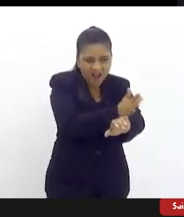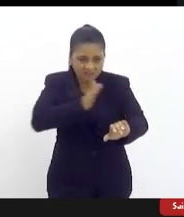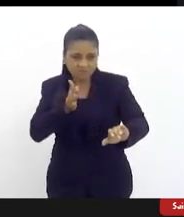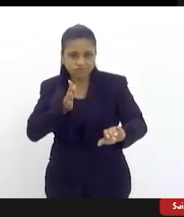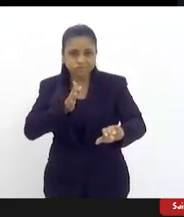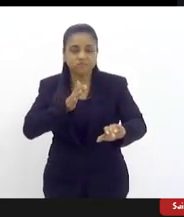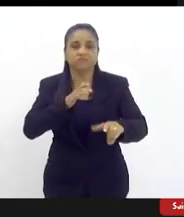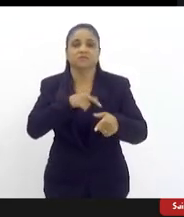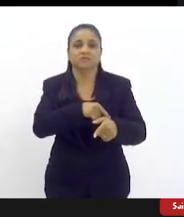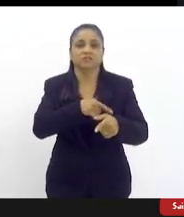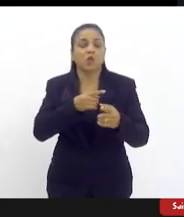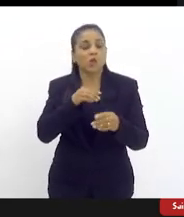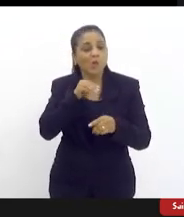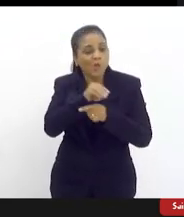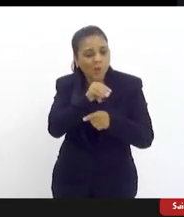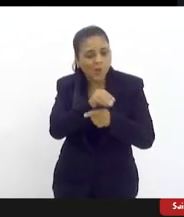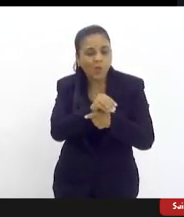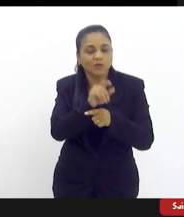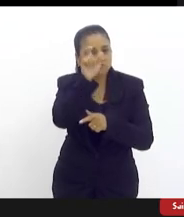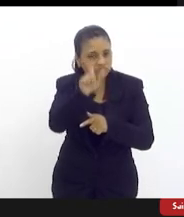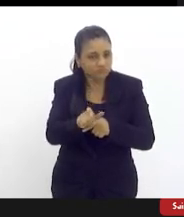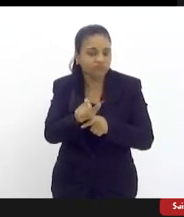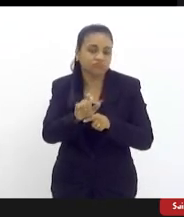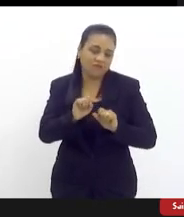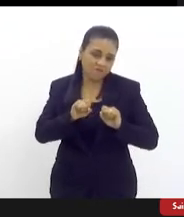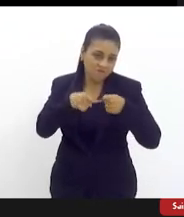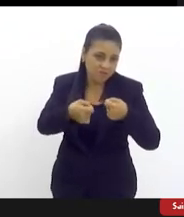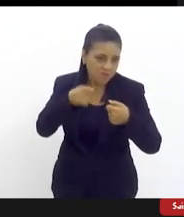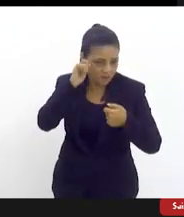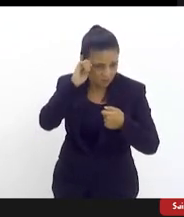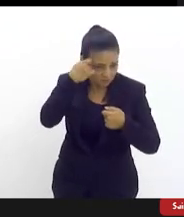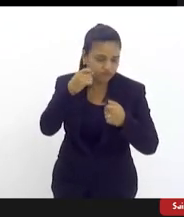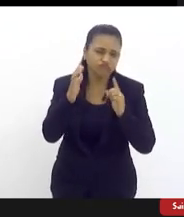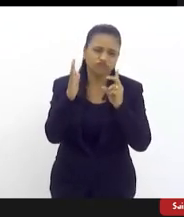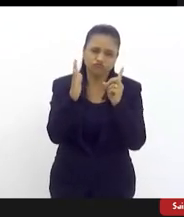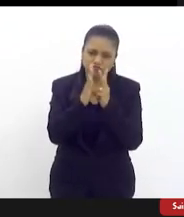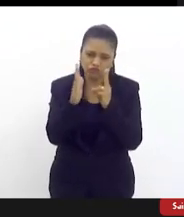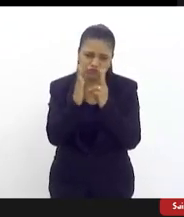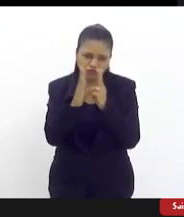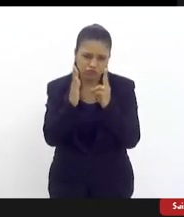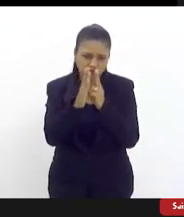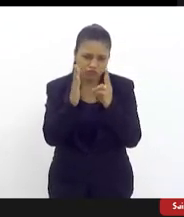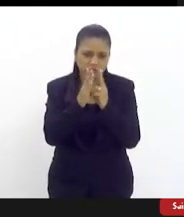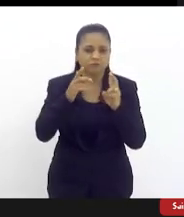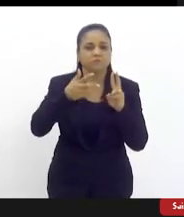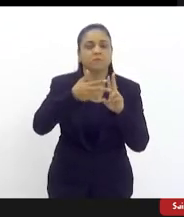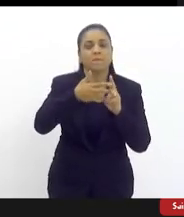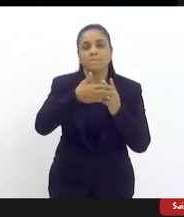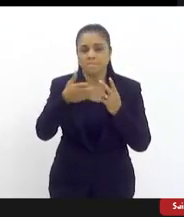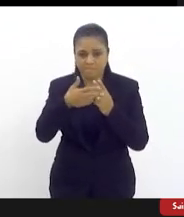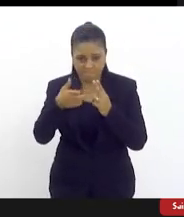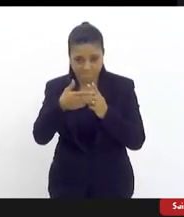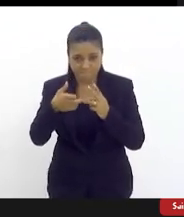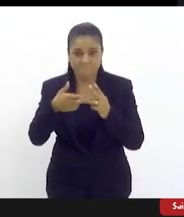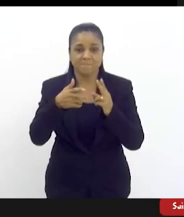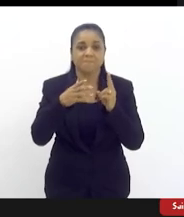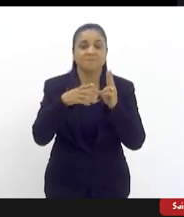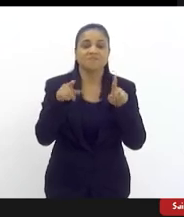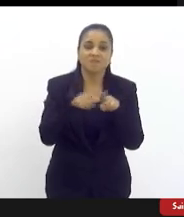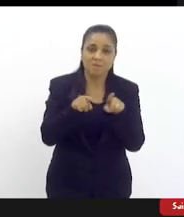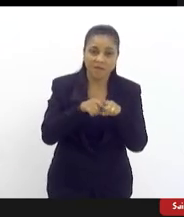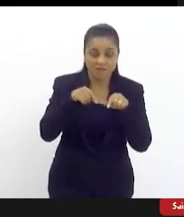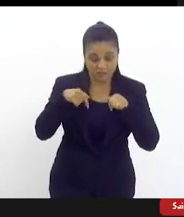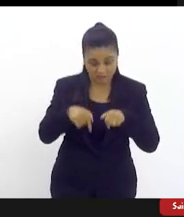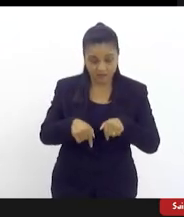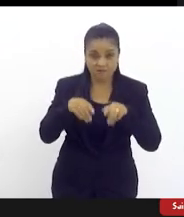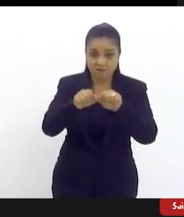cuidem não somente da causa negra, mas também indígenas e outras etnias, possam chegar a essa casa para que a gente faça